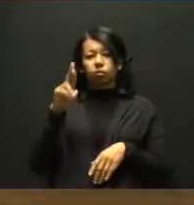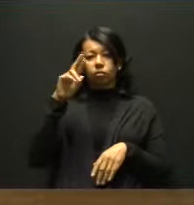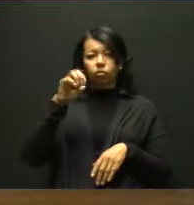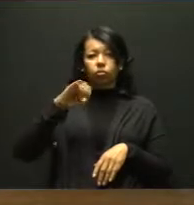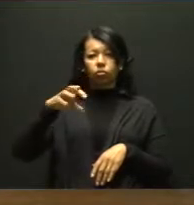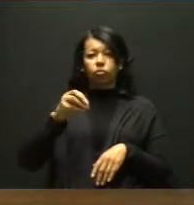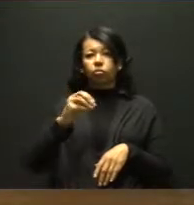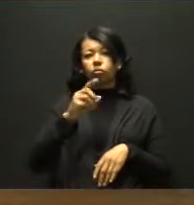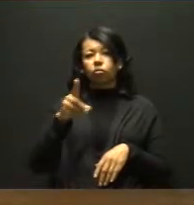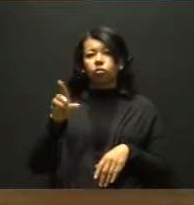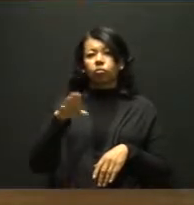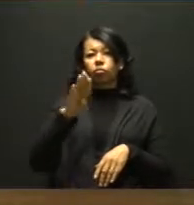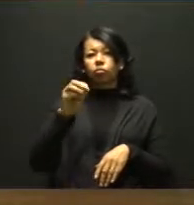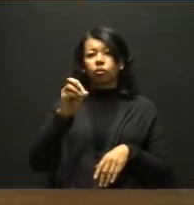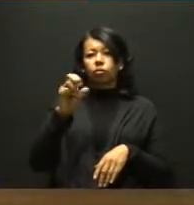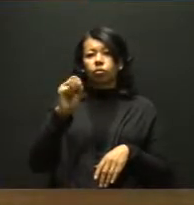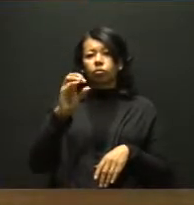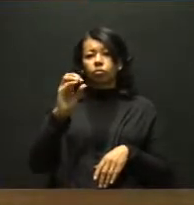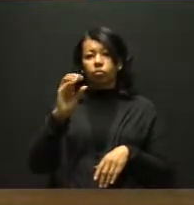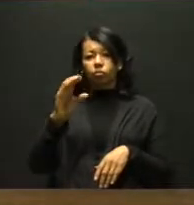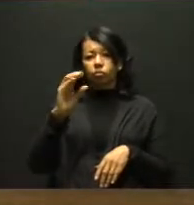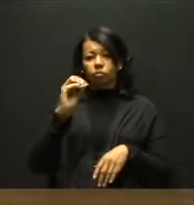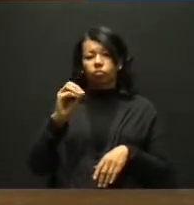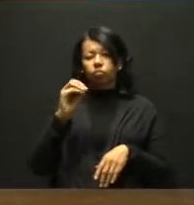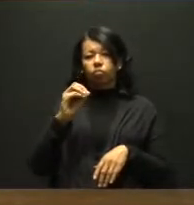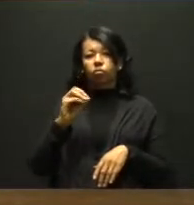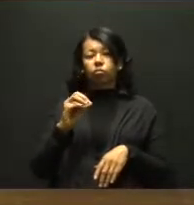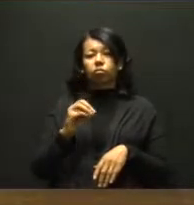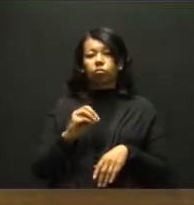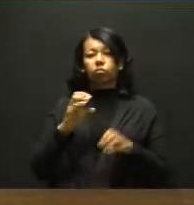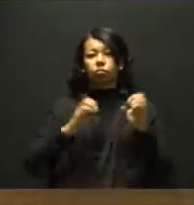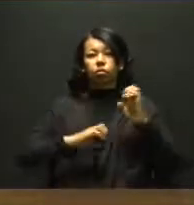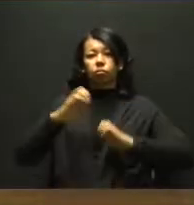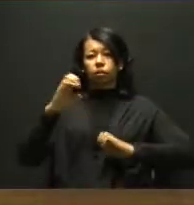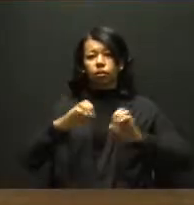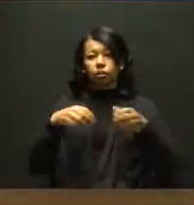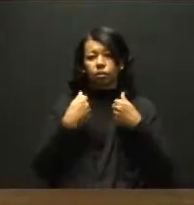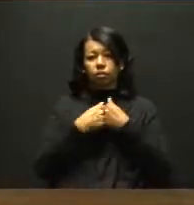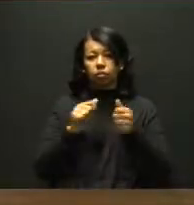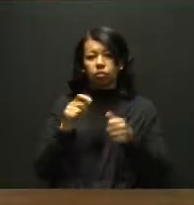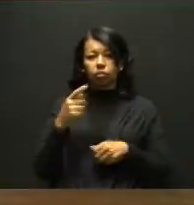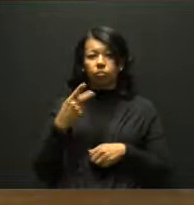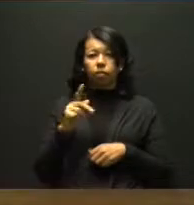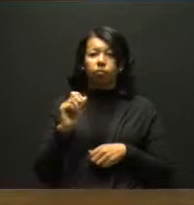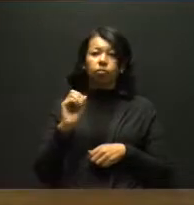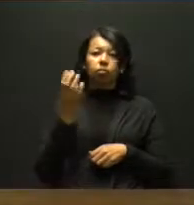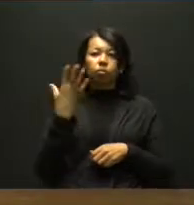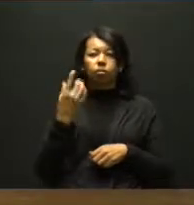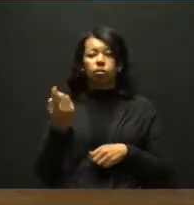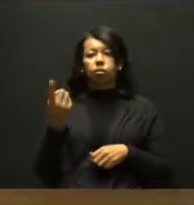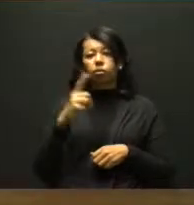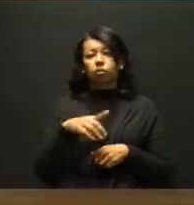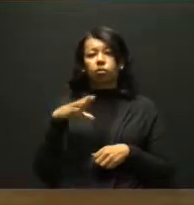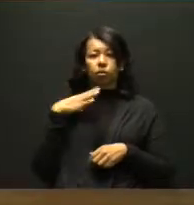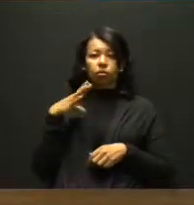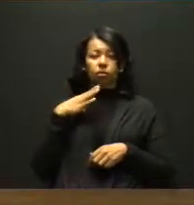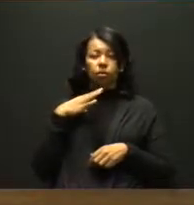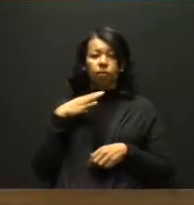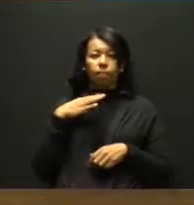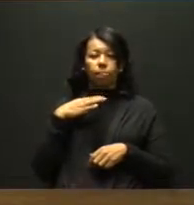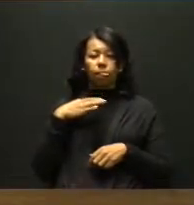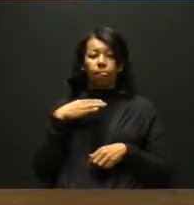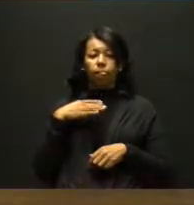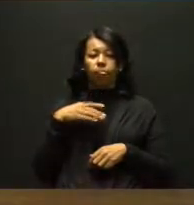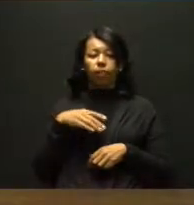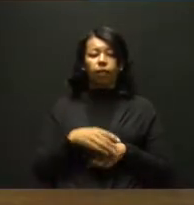com representantes da empresa de ônibus para que isso não ocorra mais na cidade entre o